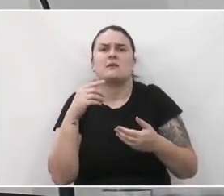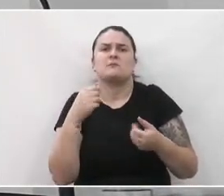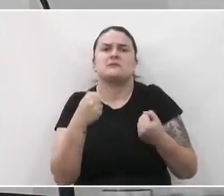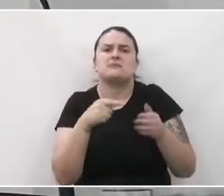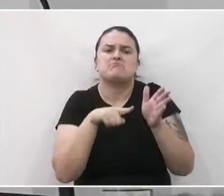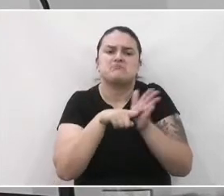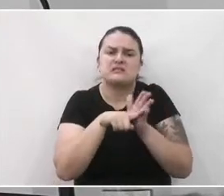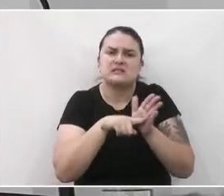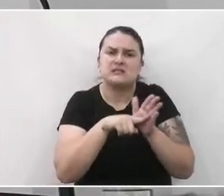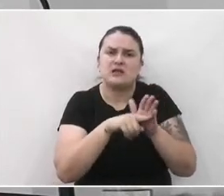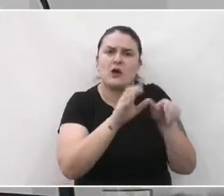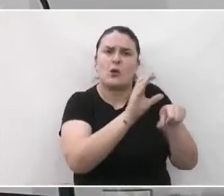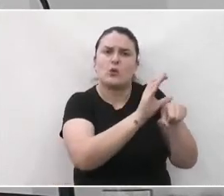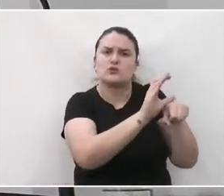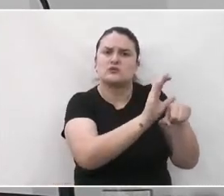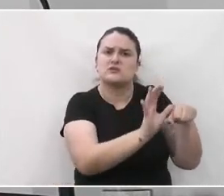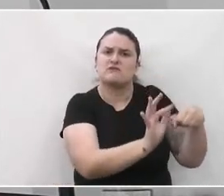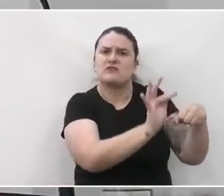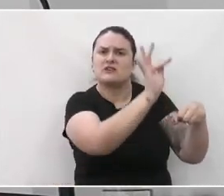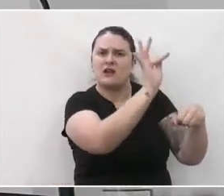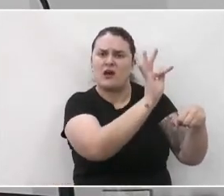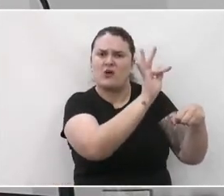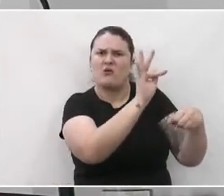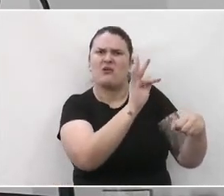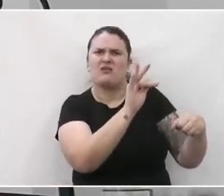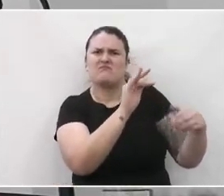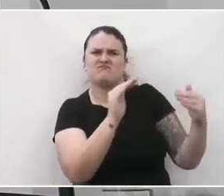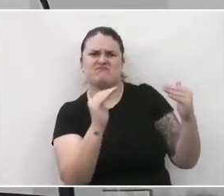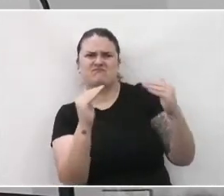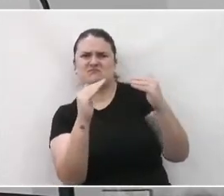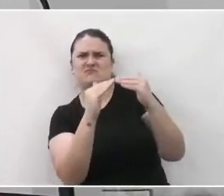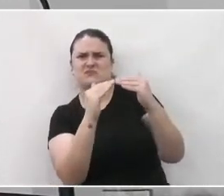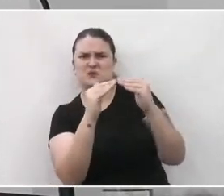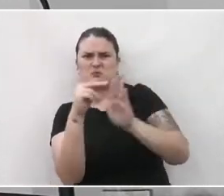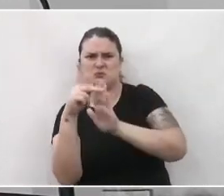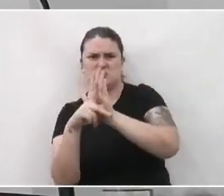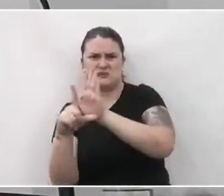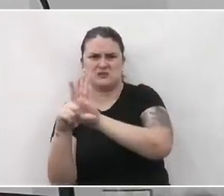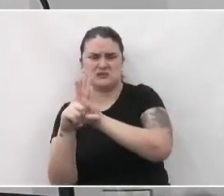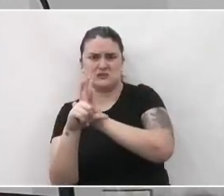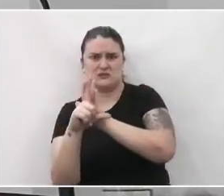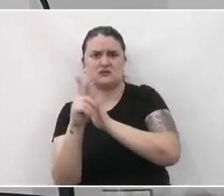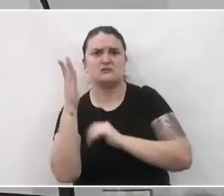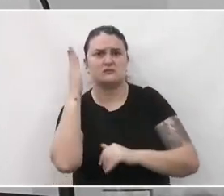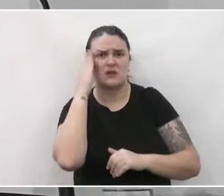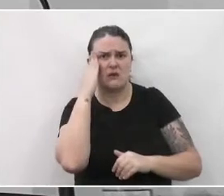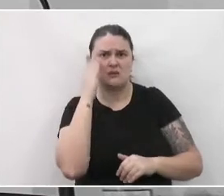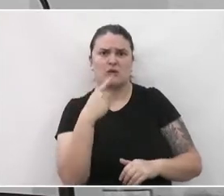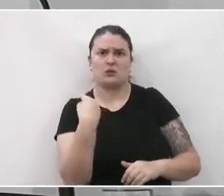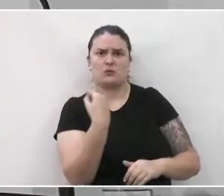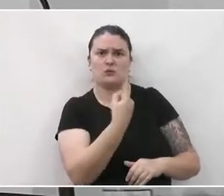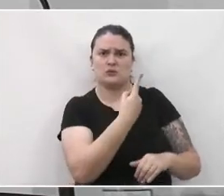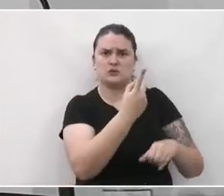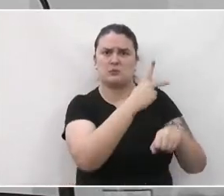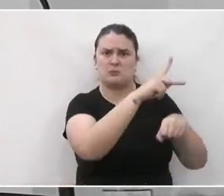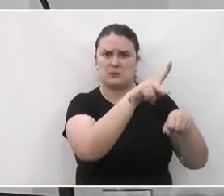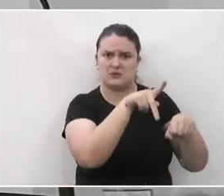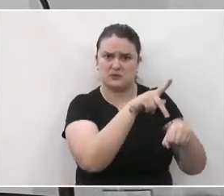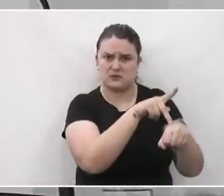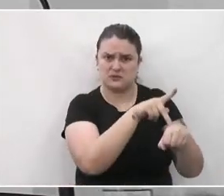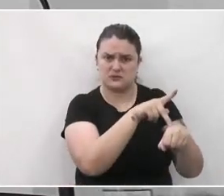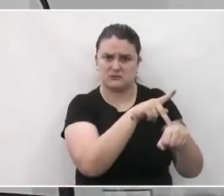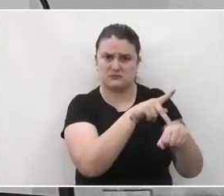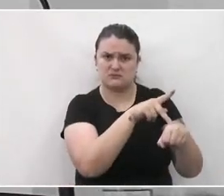constitucionalidade com relação a esse projeto de lei, porque nós sabemos no nosso país que